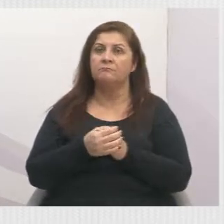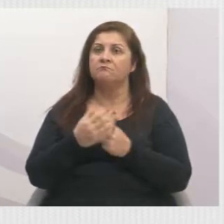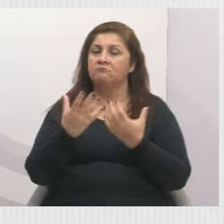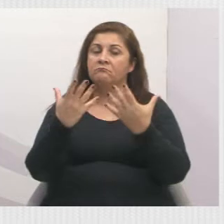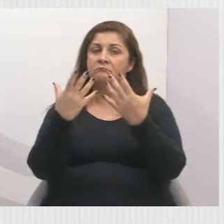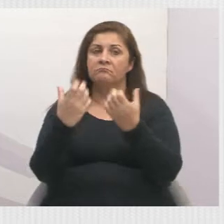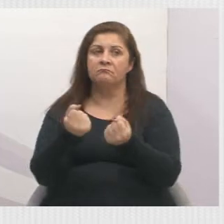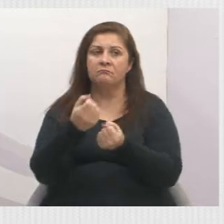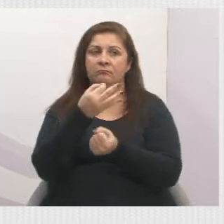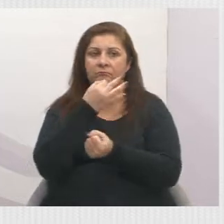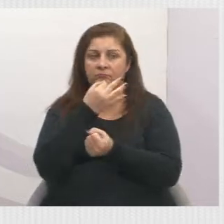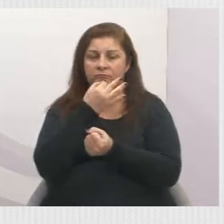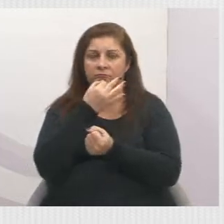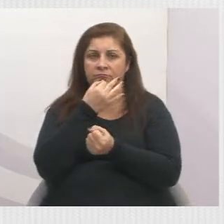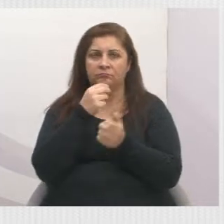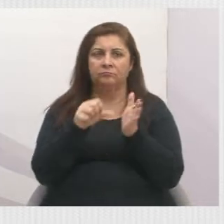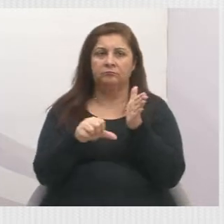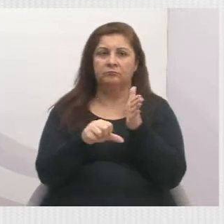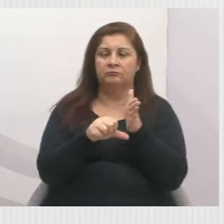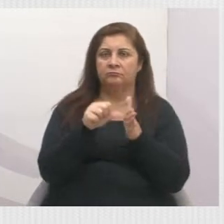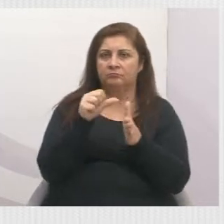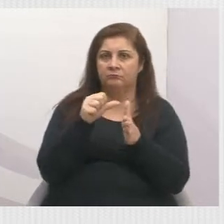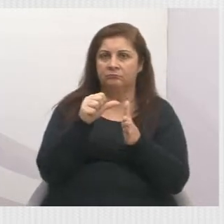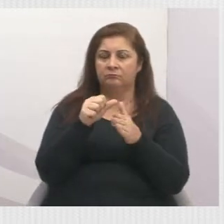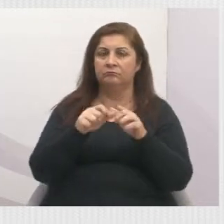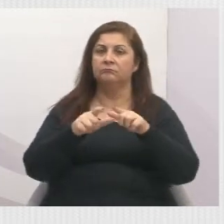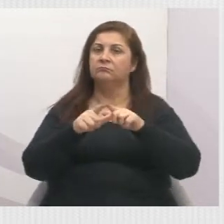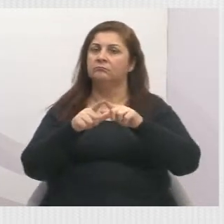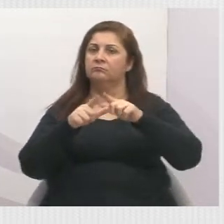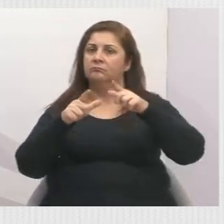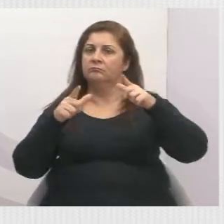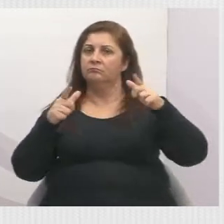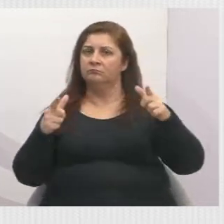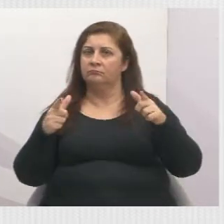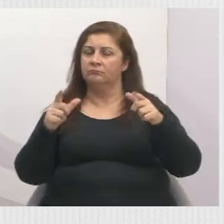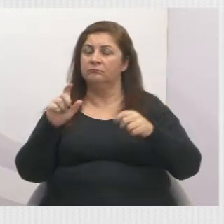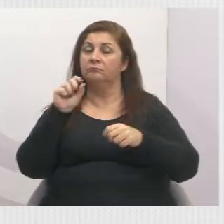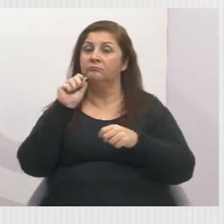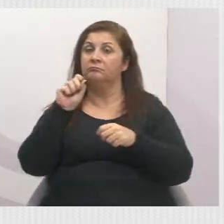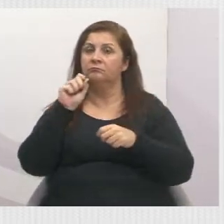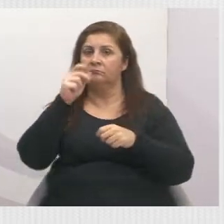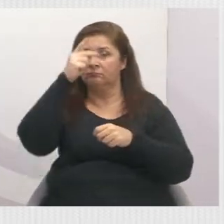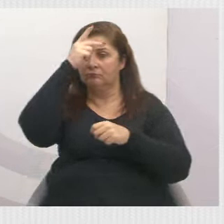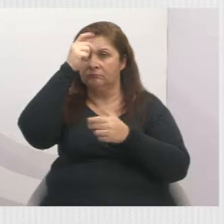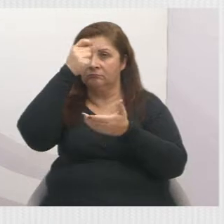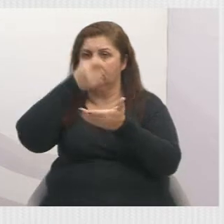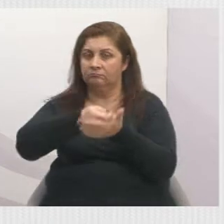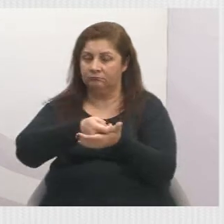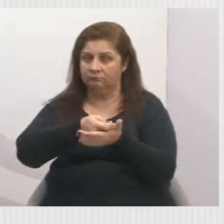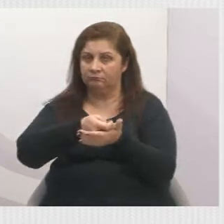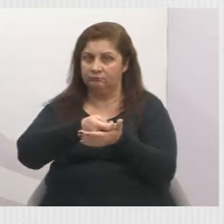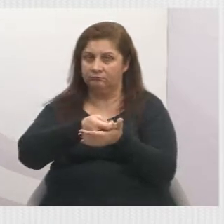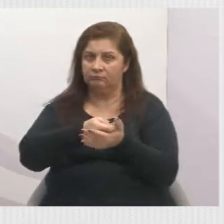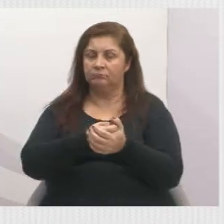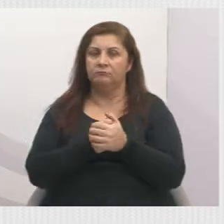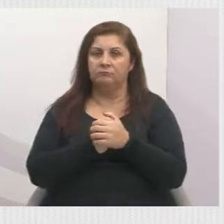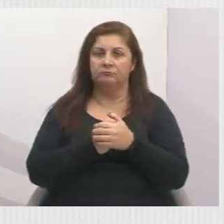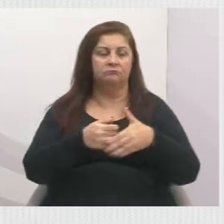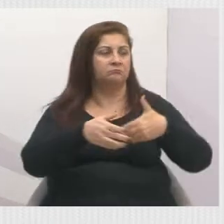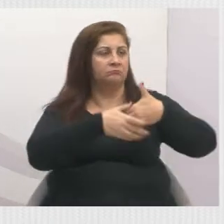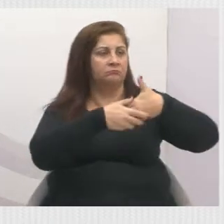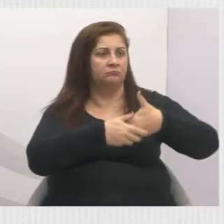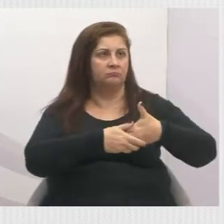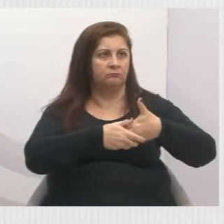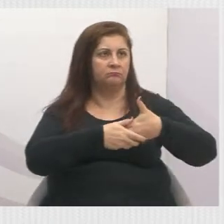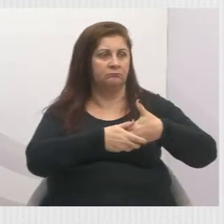sugestões. A primeira sugestão é de ampliar a faixa de isenção. Aproveito para cumprimentar o vereador Rodrigo Salomão, que